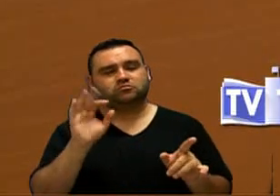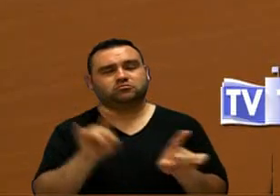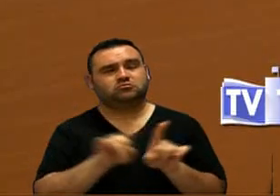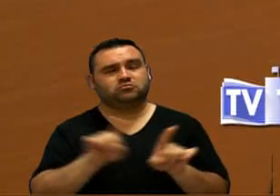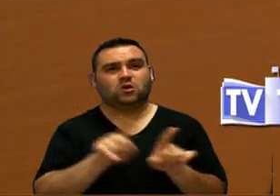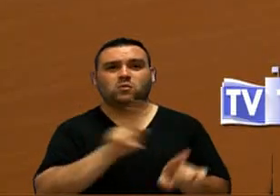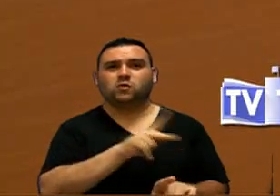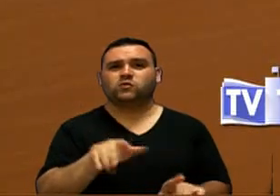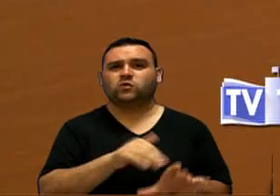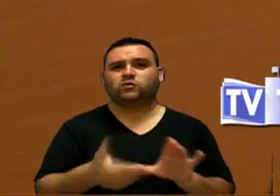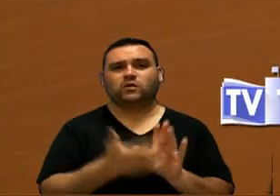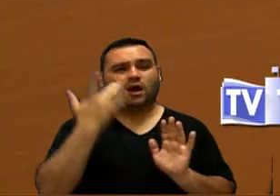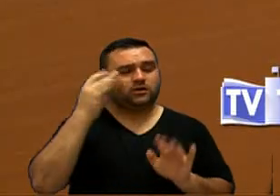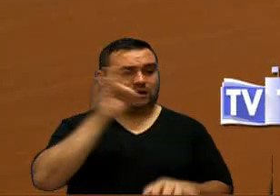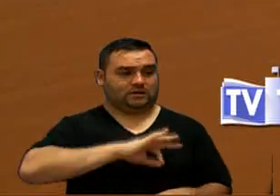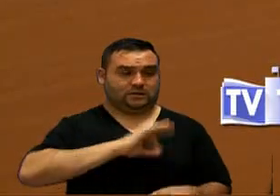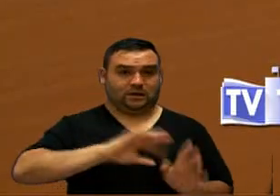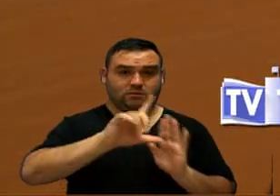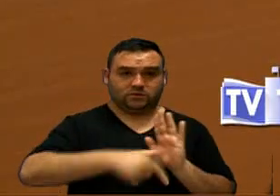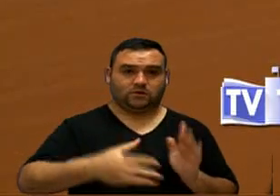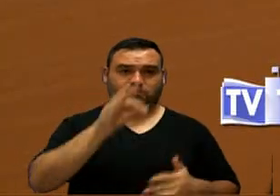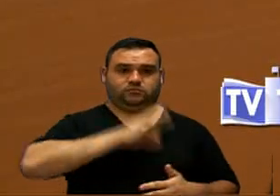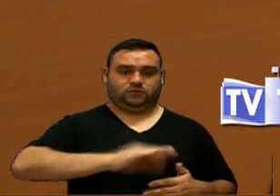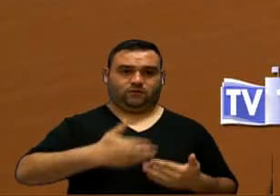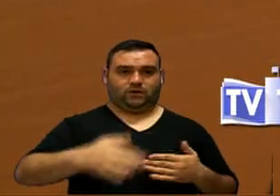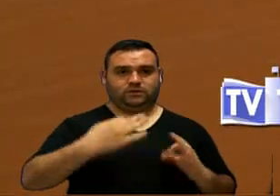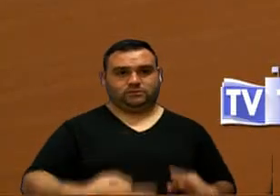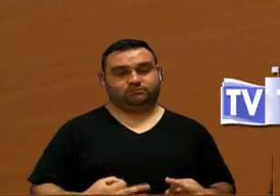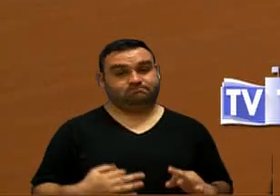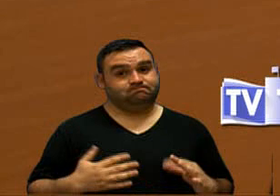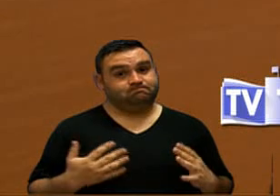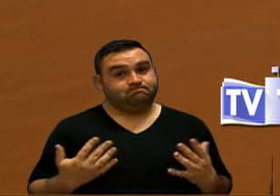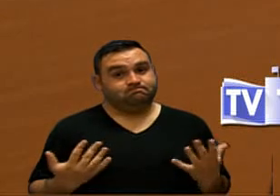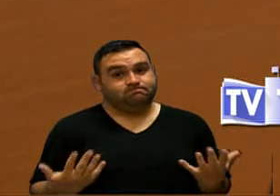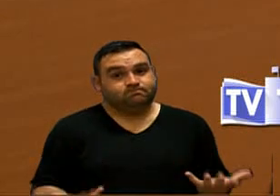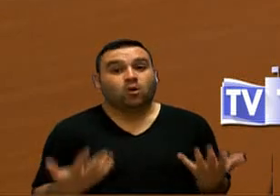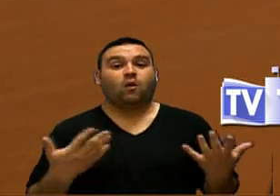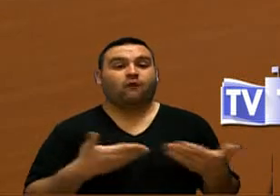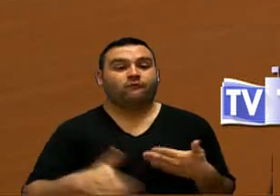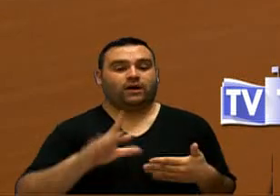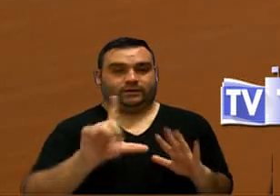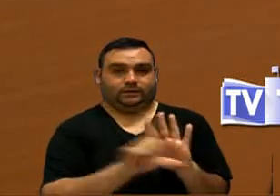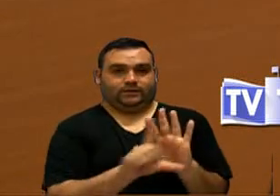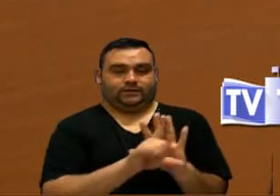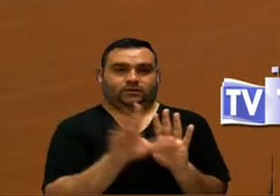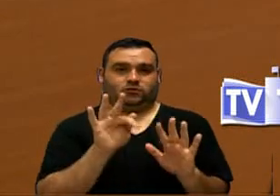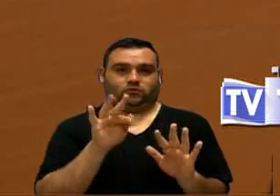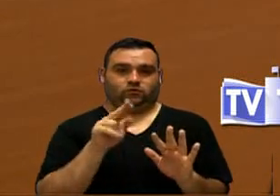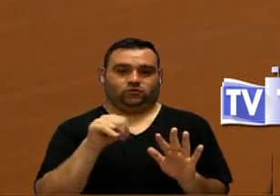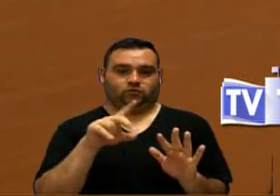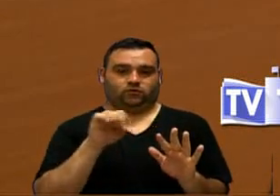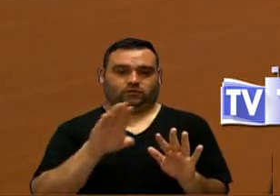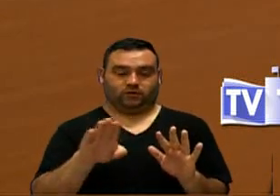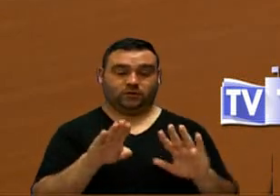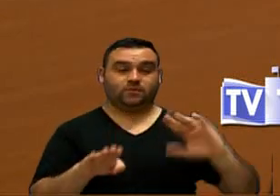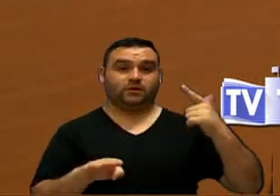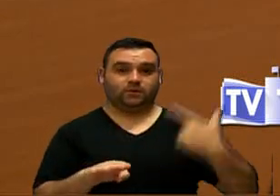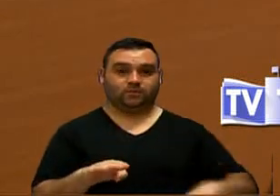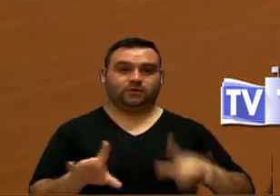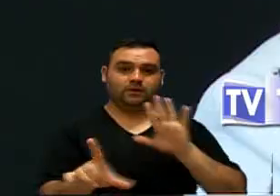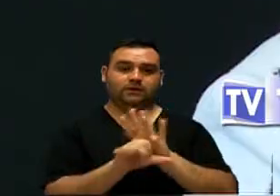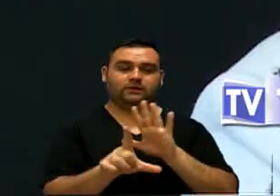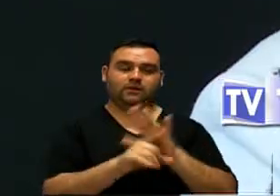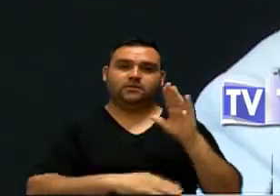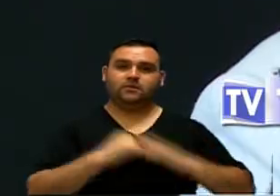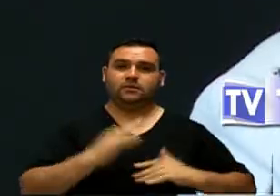profissionais da educação, que vão receber o atrasado. Isso vem a partir da legislação do Fundeb, depois a lei